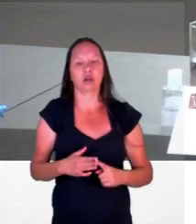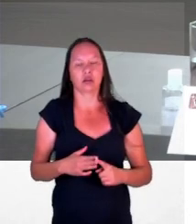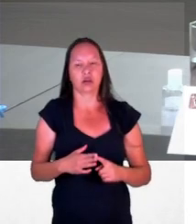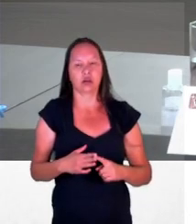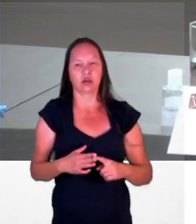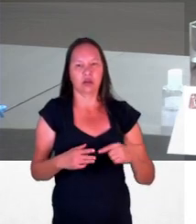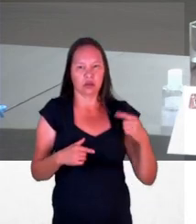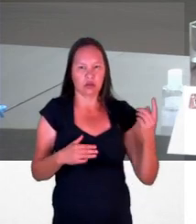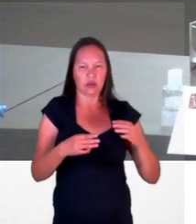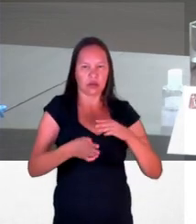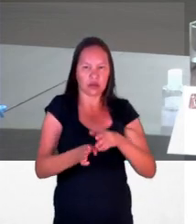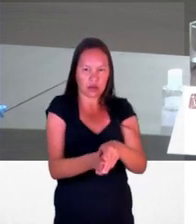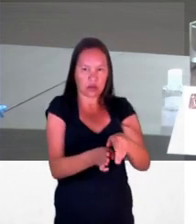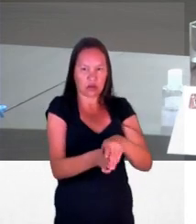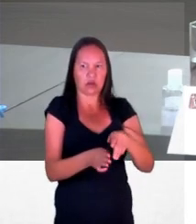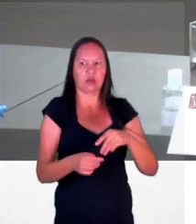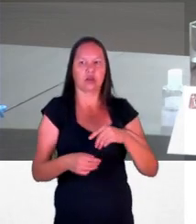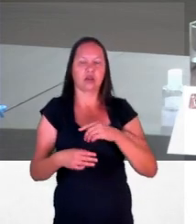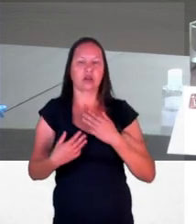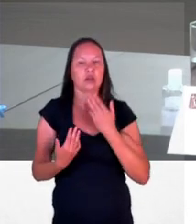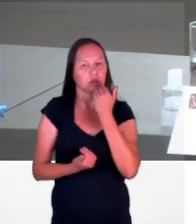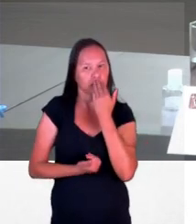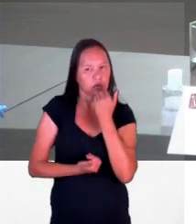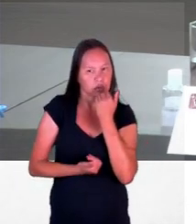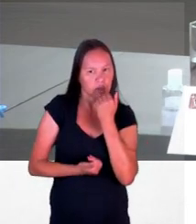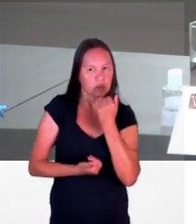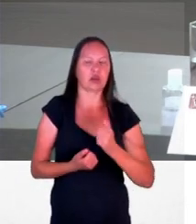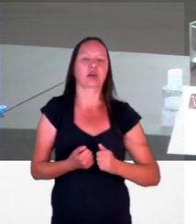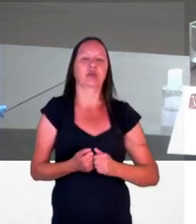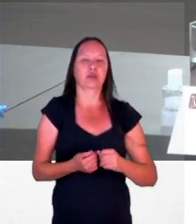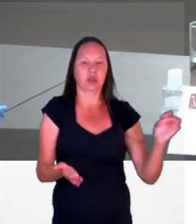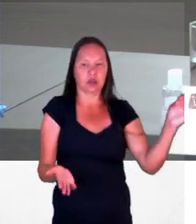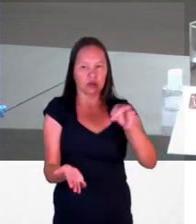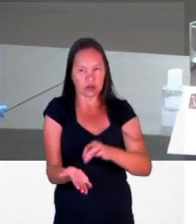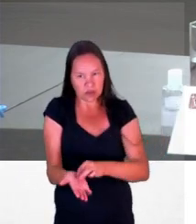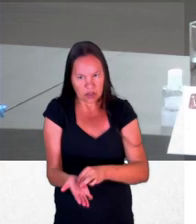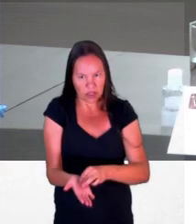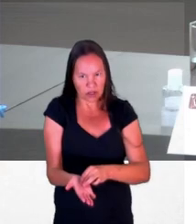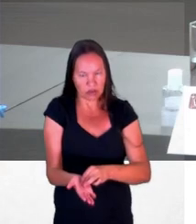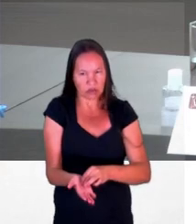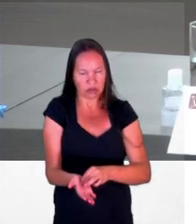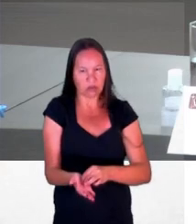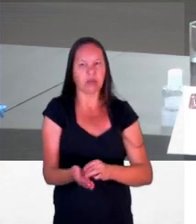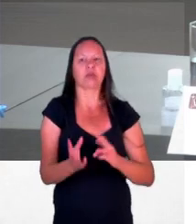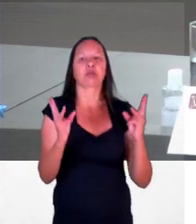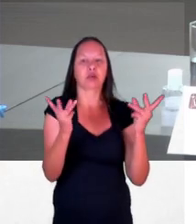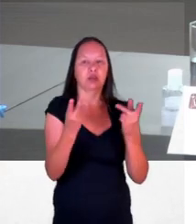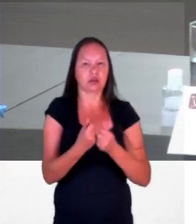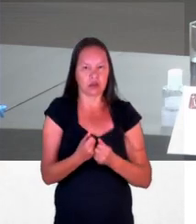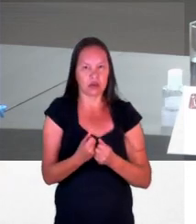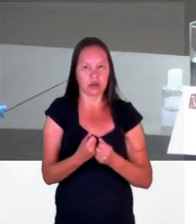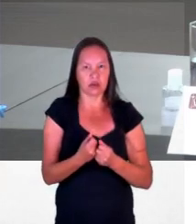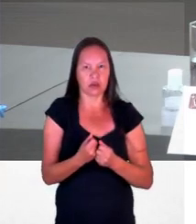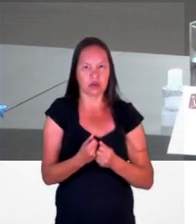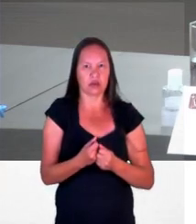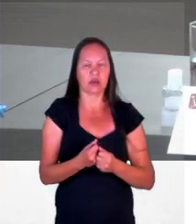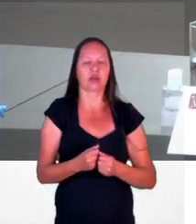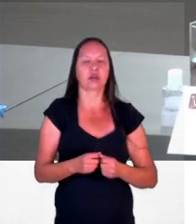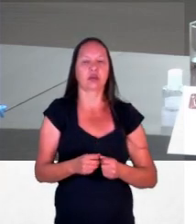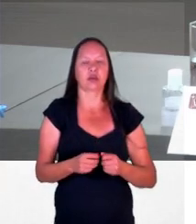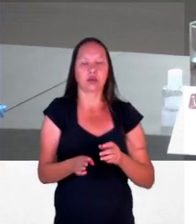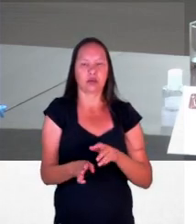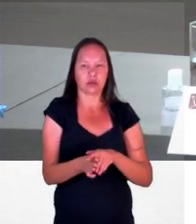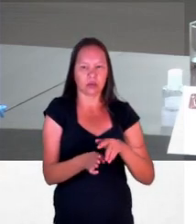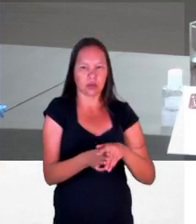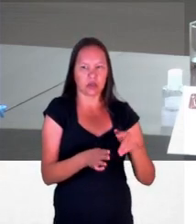esse é o conceito de direito à Alimentação adequada paraas gentes que mais do que servidores